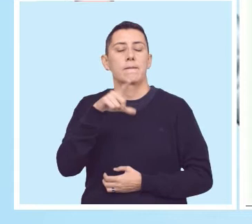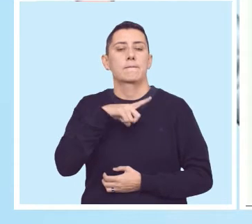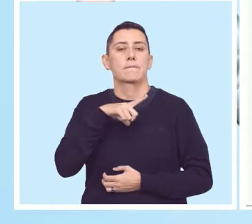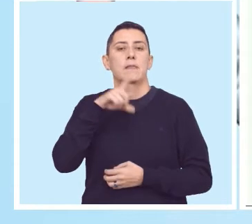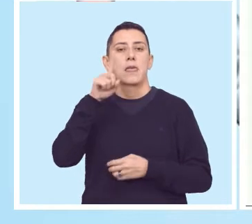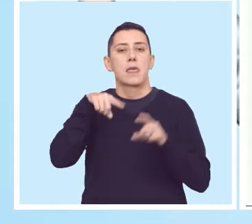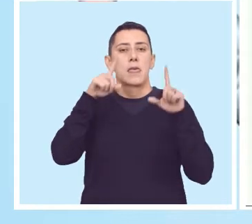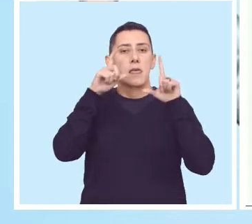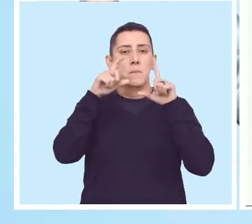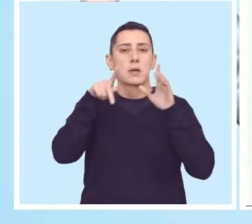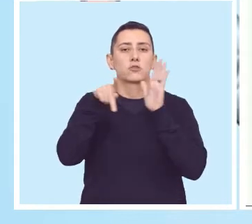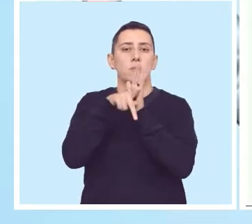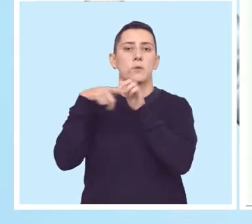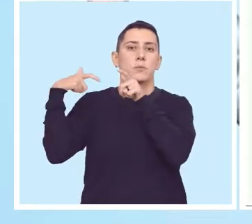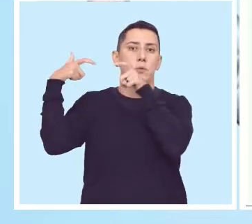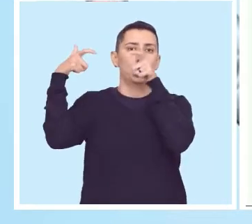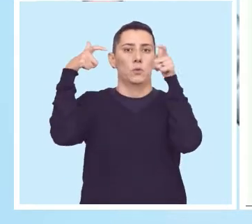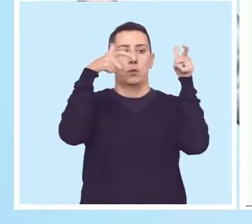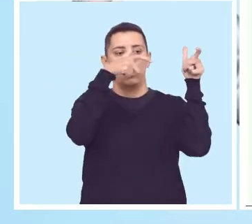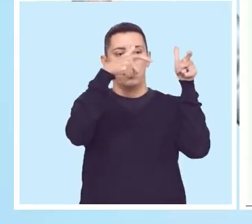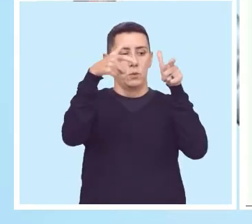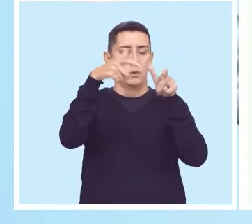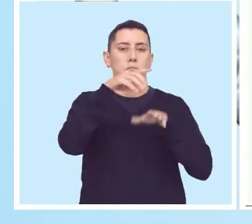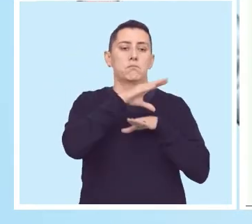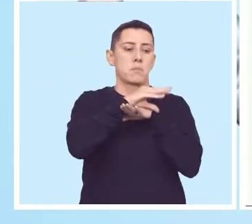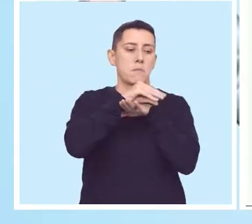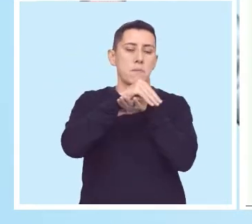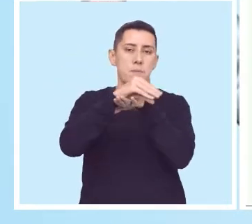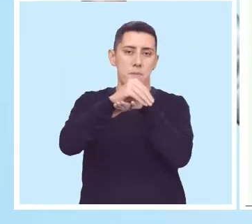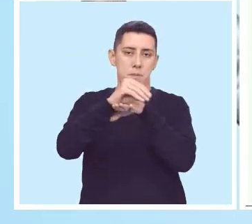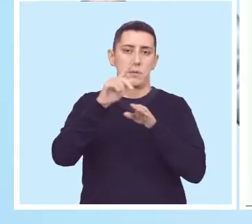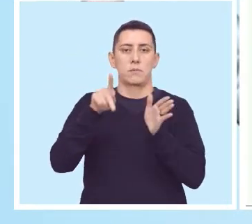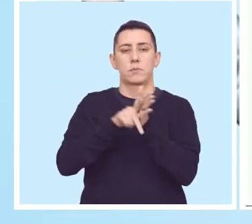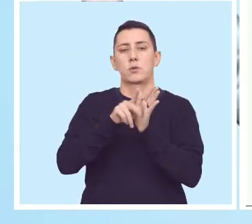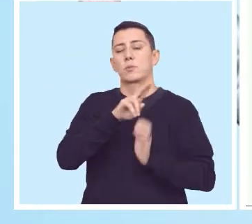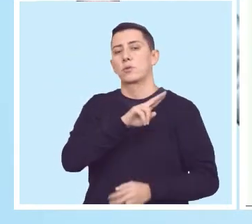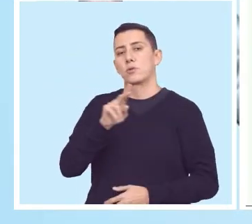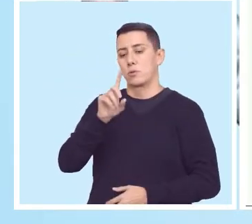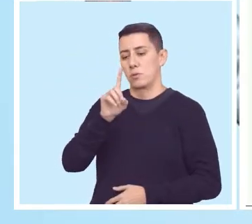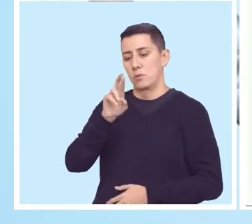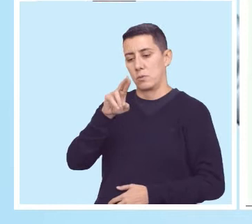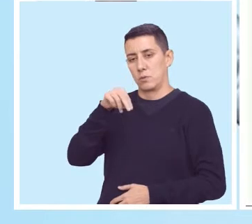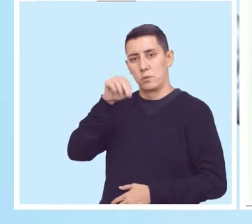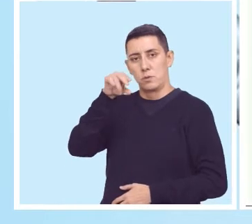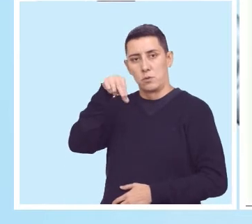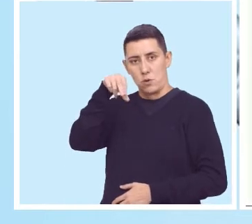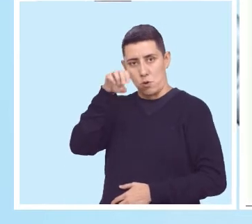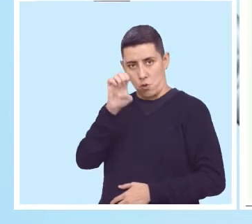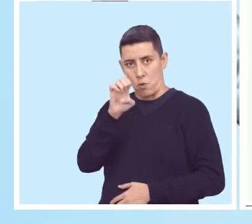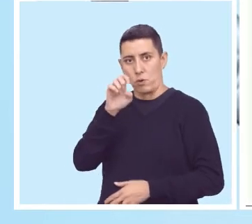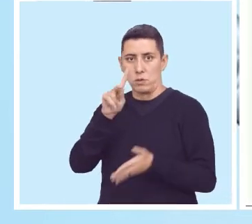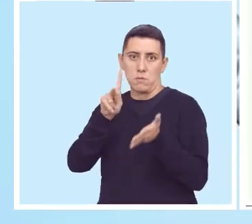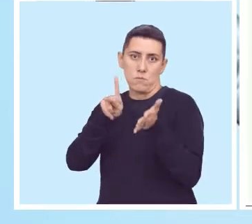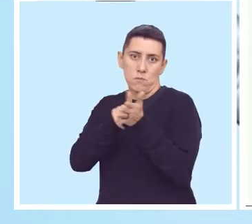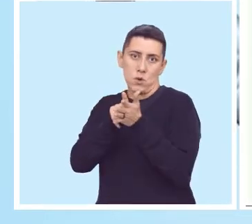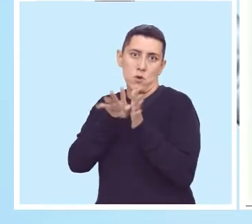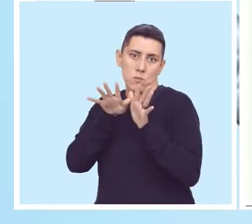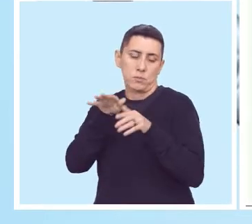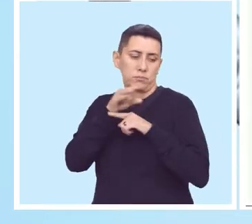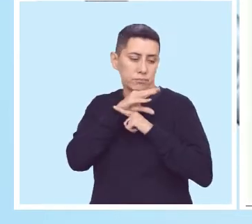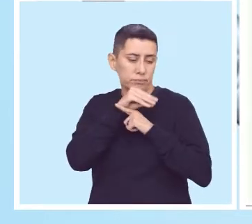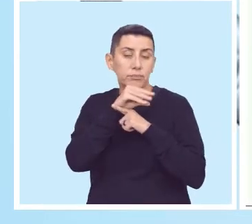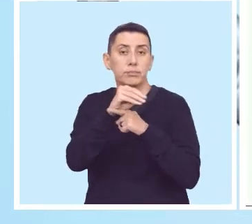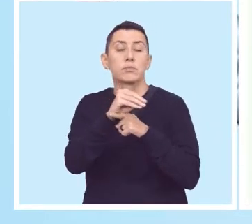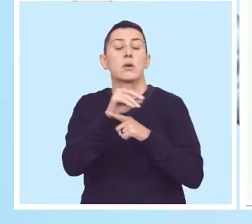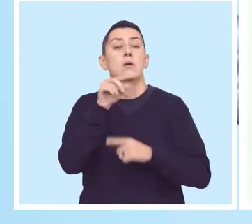imagens aéreas coletadas por um drone. Foi utilizado aqui, no caso, o drone DJI Mavic 2 Pro. E, além disso, as imagens